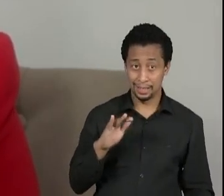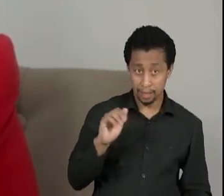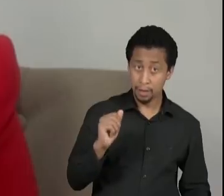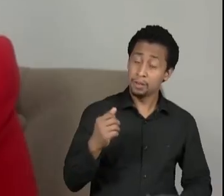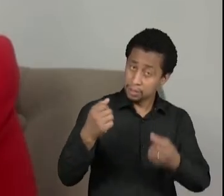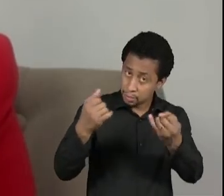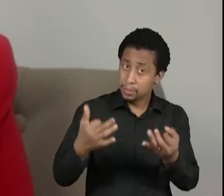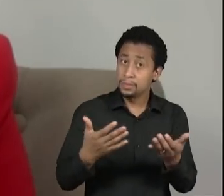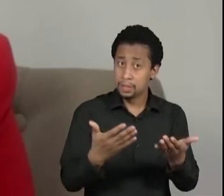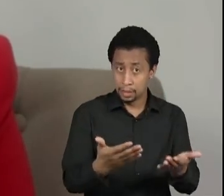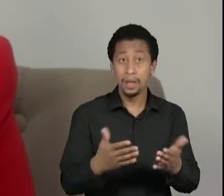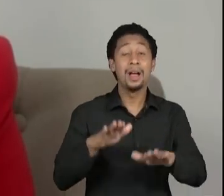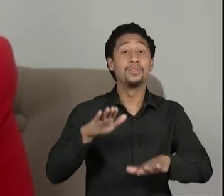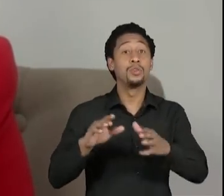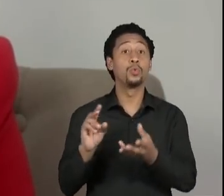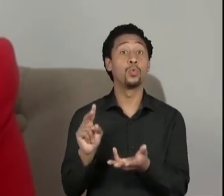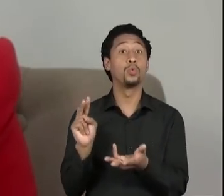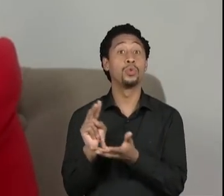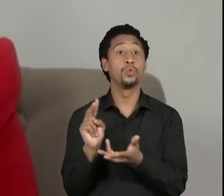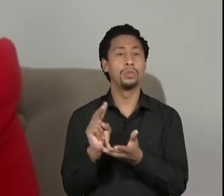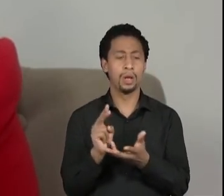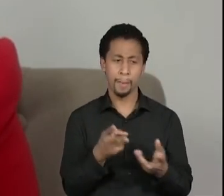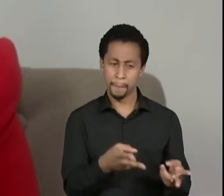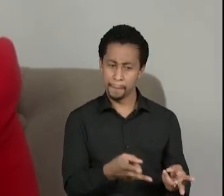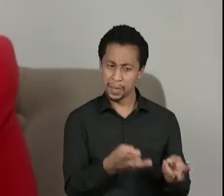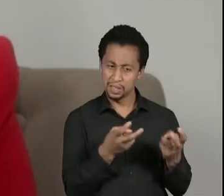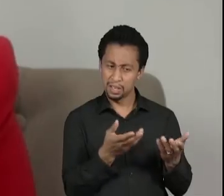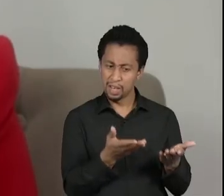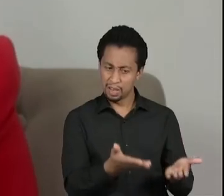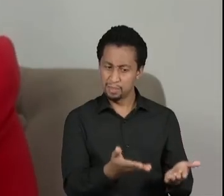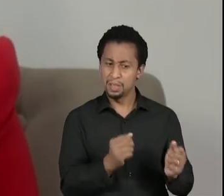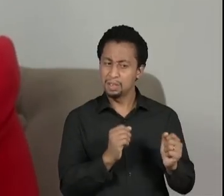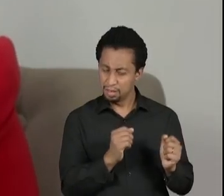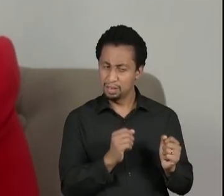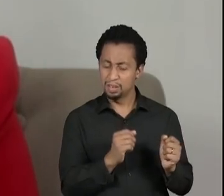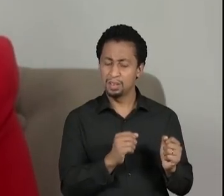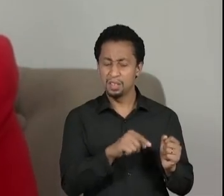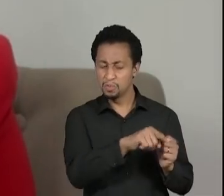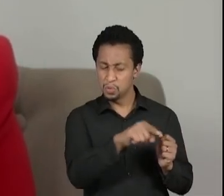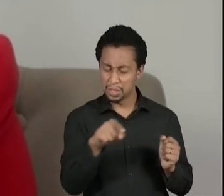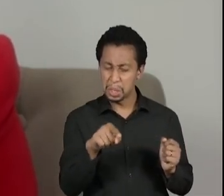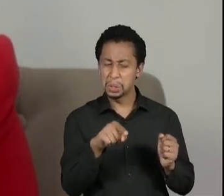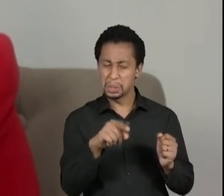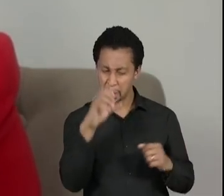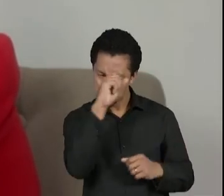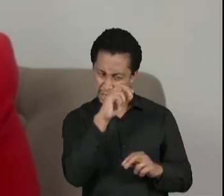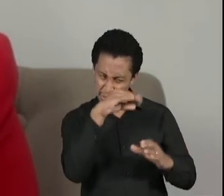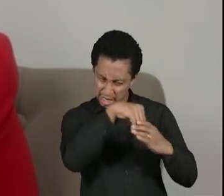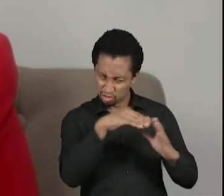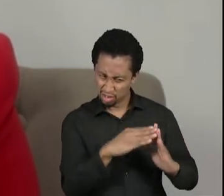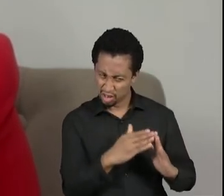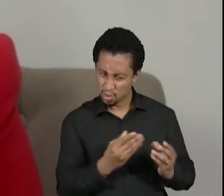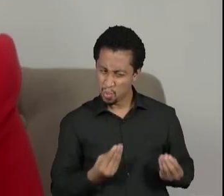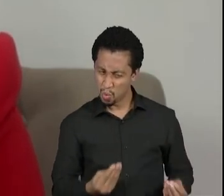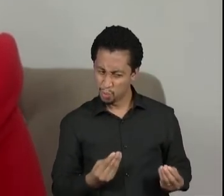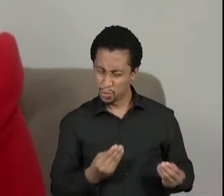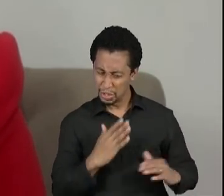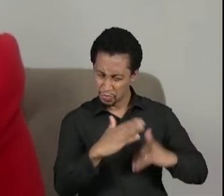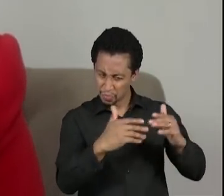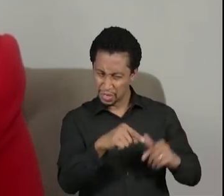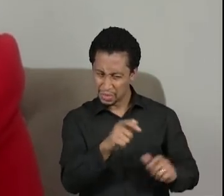tutelar vem e dá de cara com uma família tão dedicada, né, ver tantos registros, crianças aprendendo, se